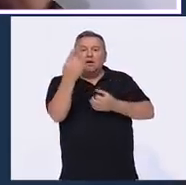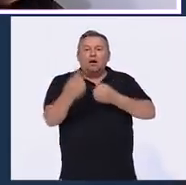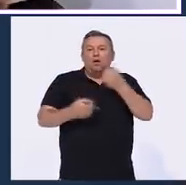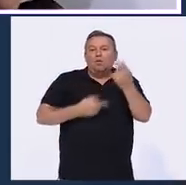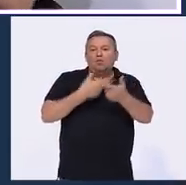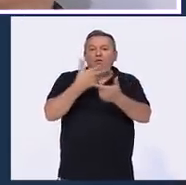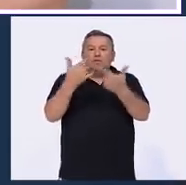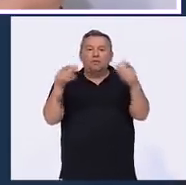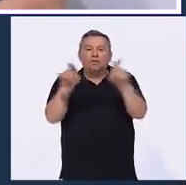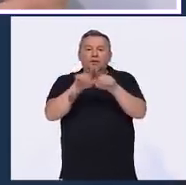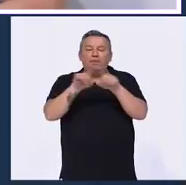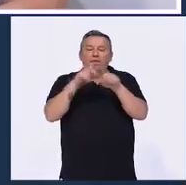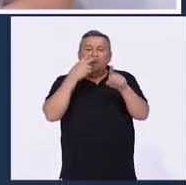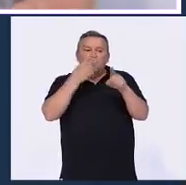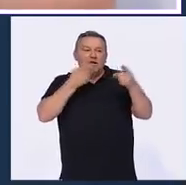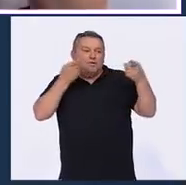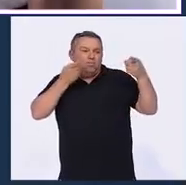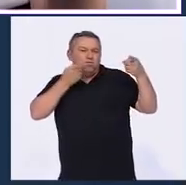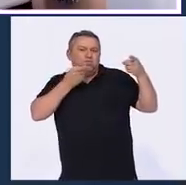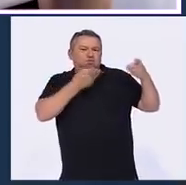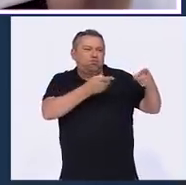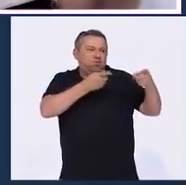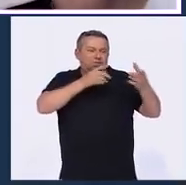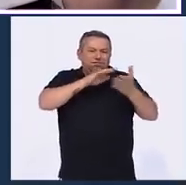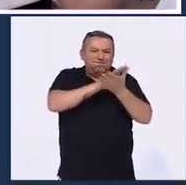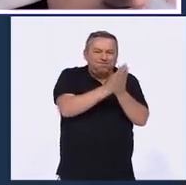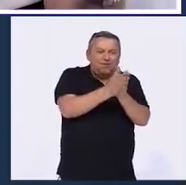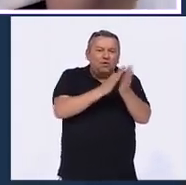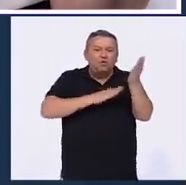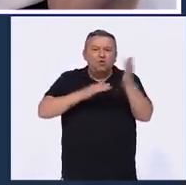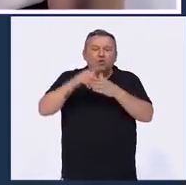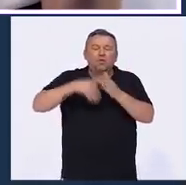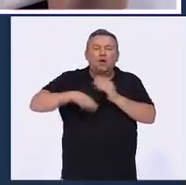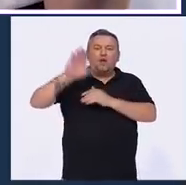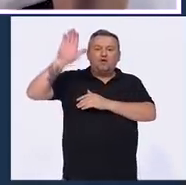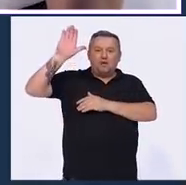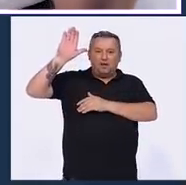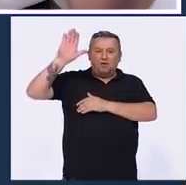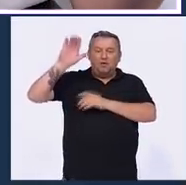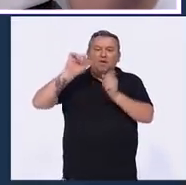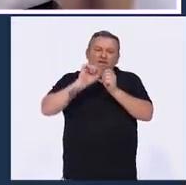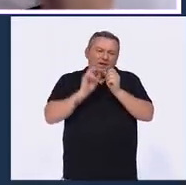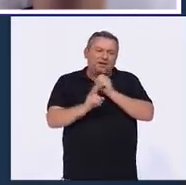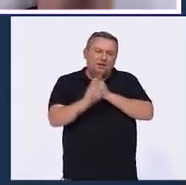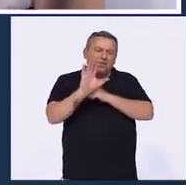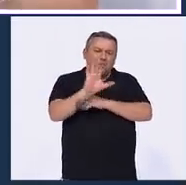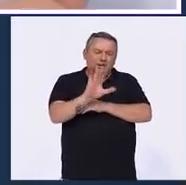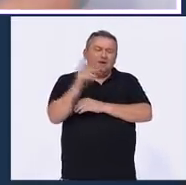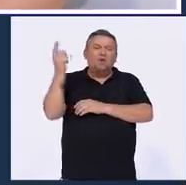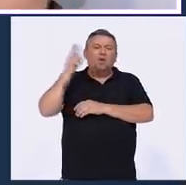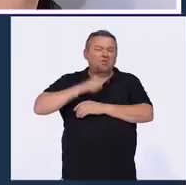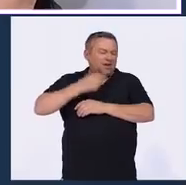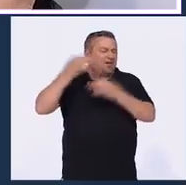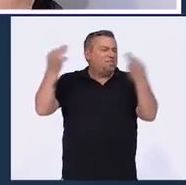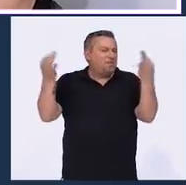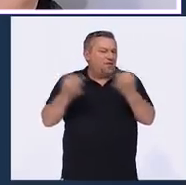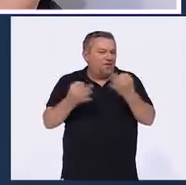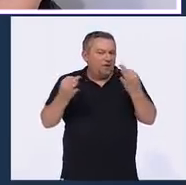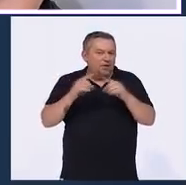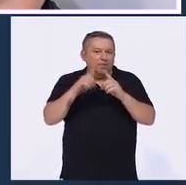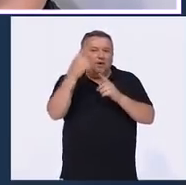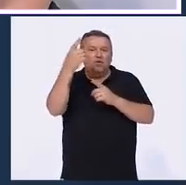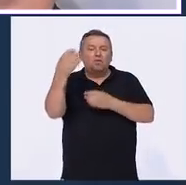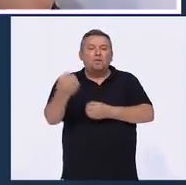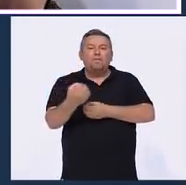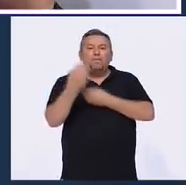para atacar todos os candidatos esse ano, e fazem isso com maestria em todas as eleições. Um dos dados